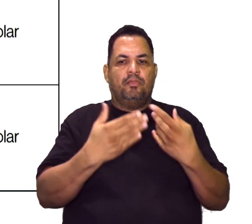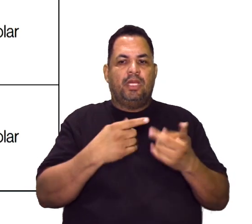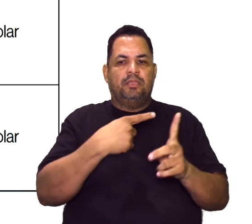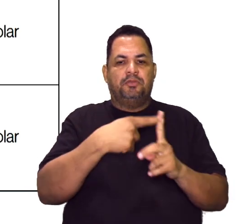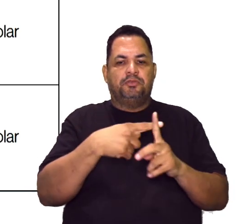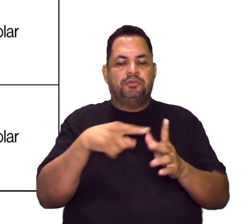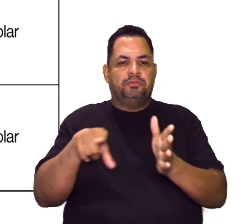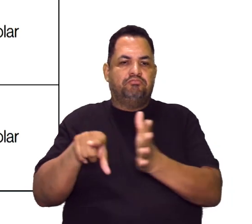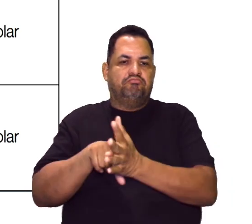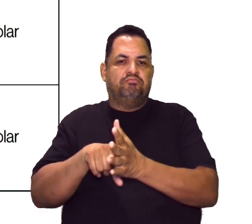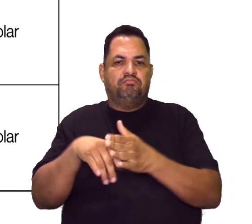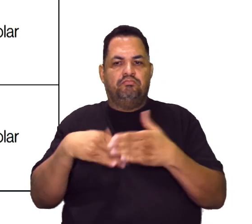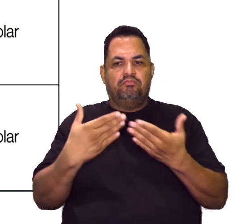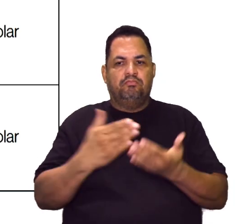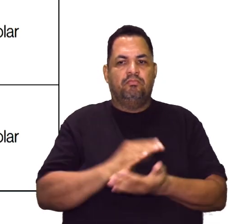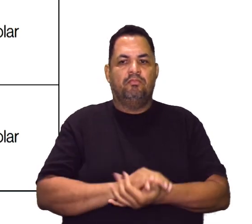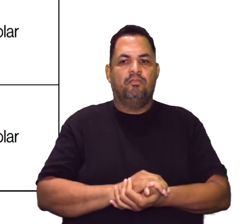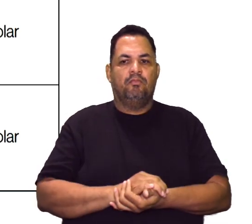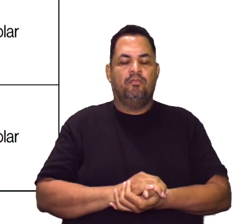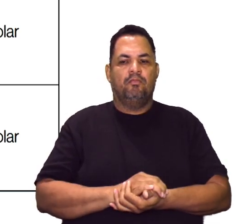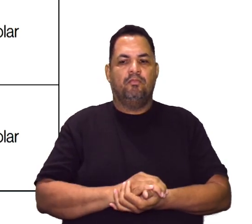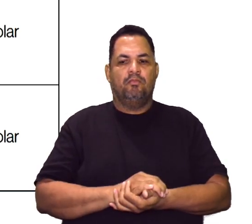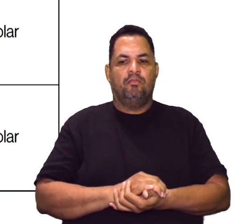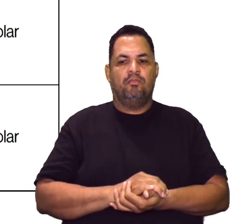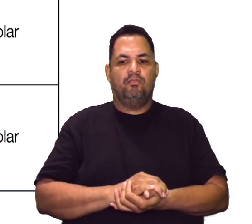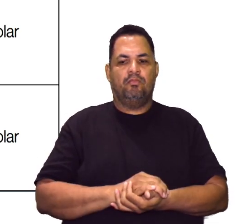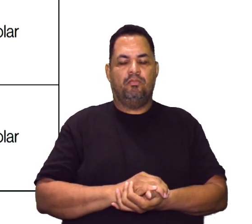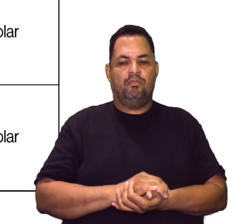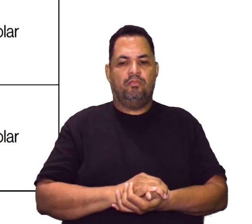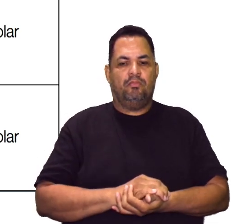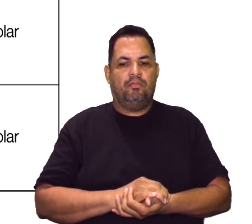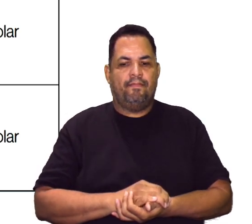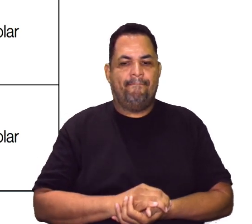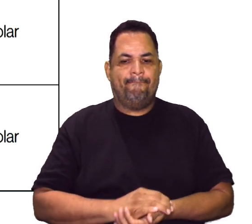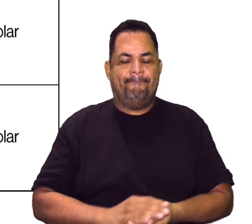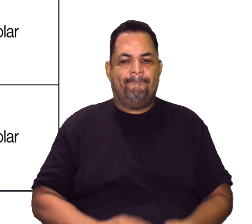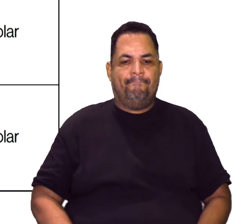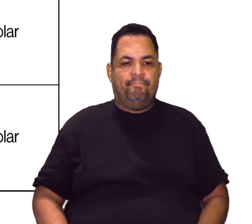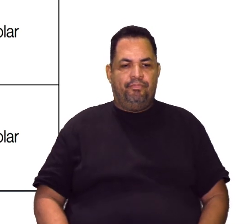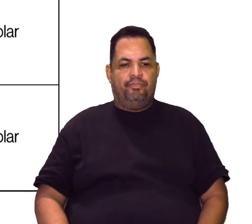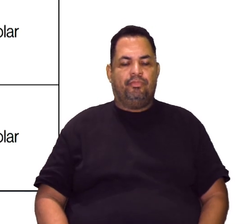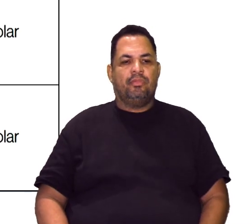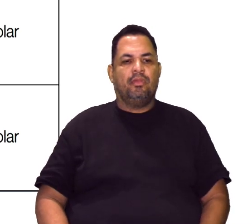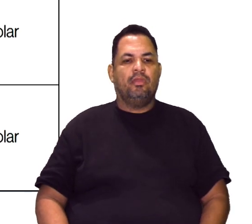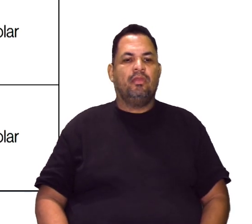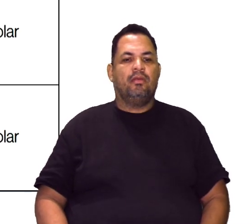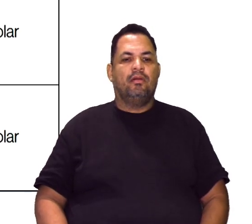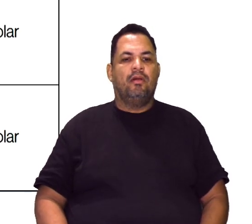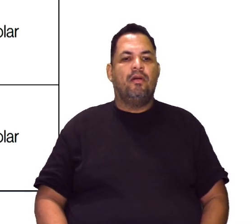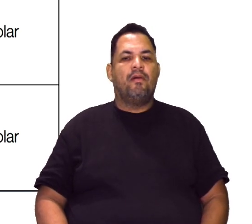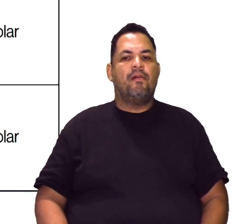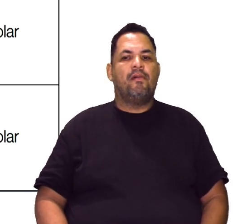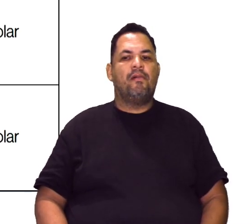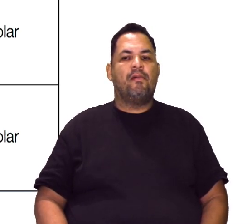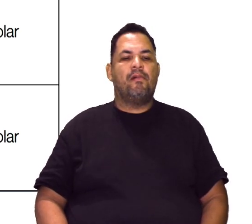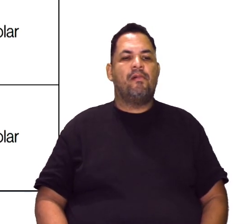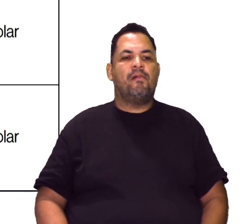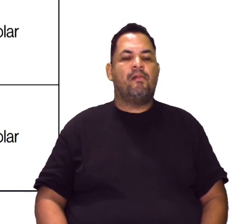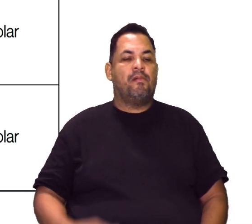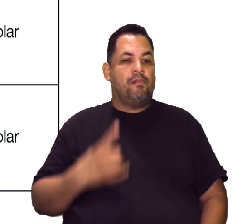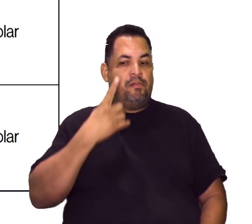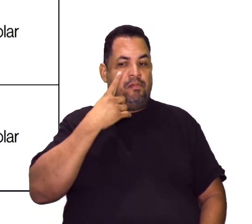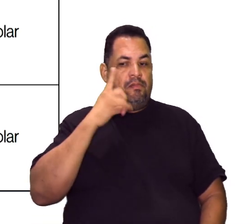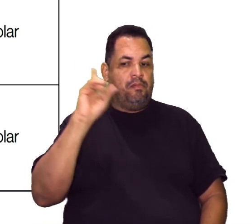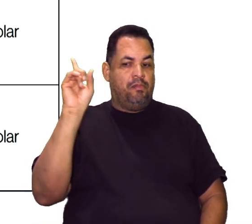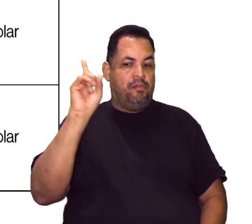dipolar, e a molécula se é polar ou apolar na sua polaridade, né?